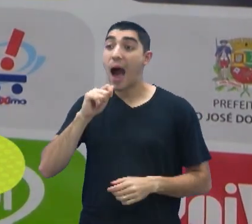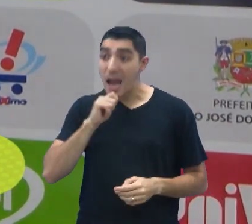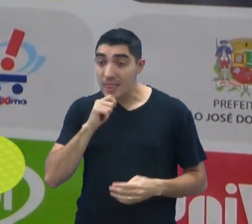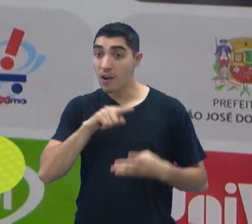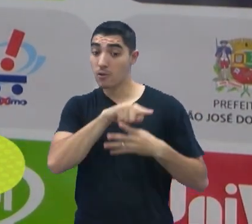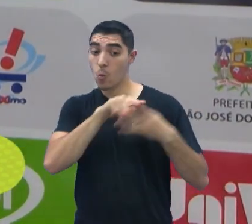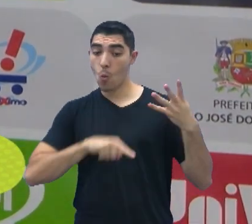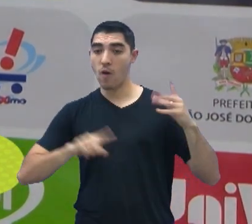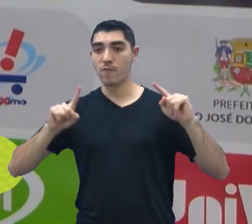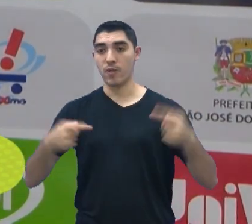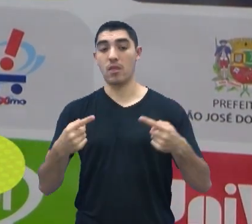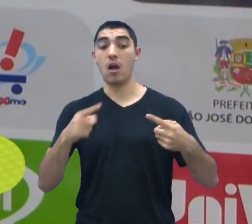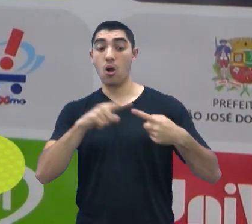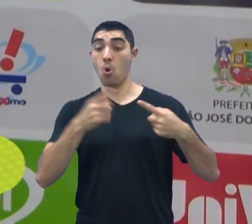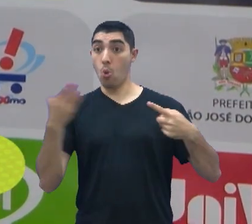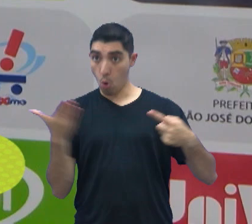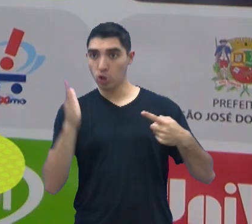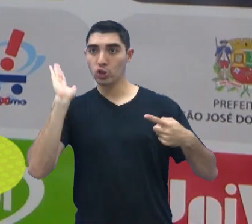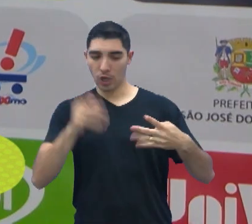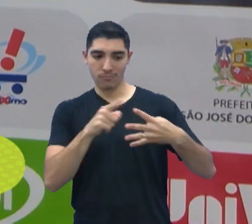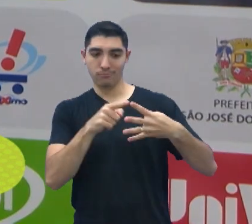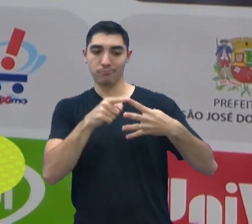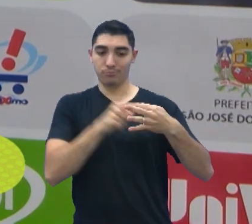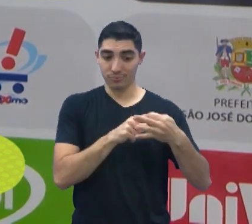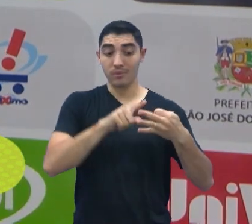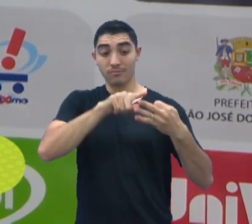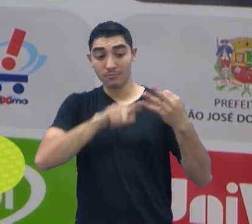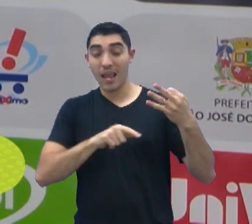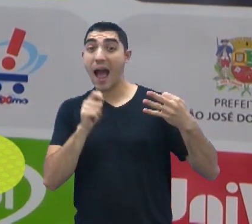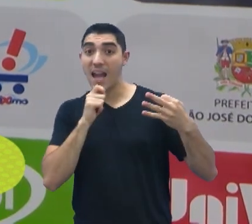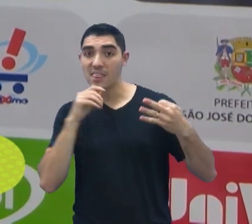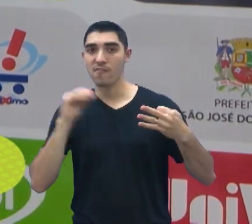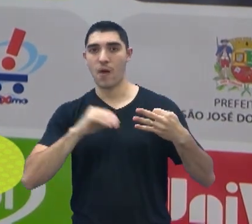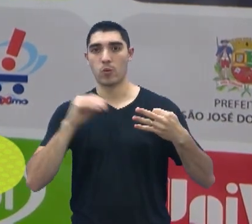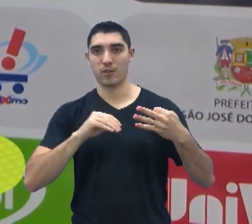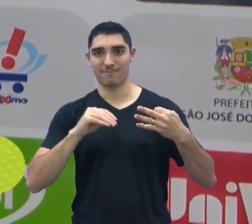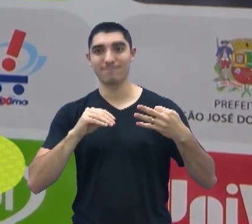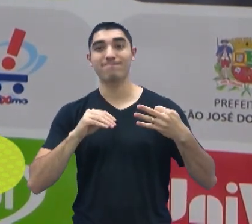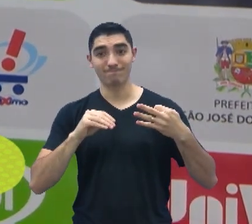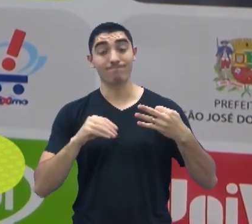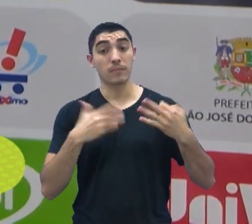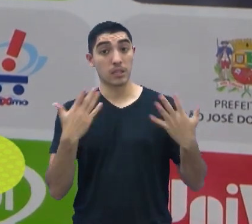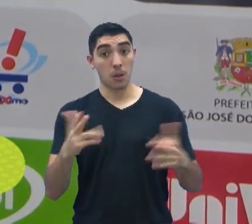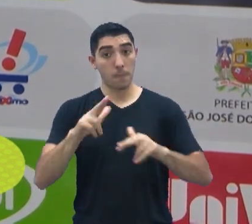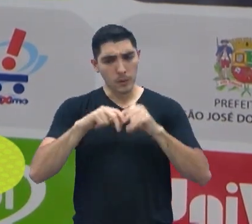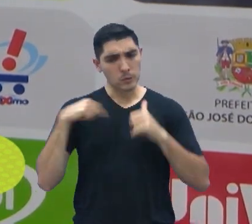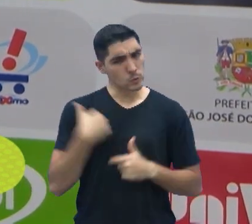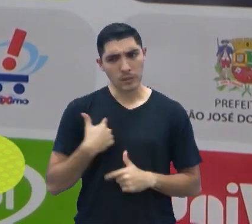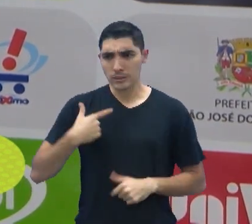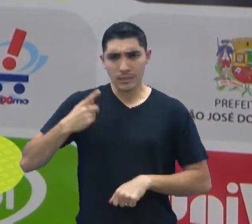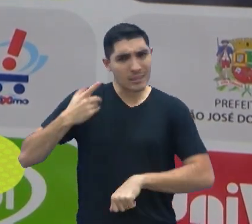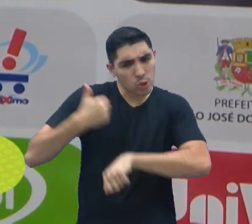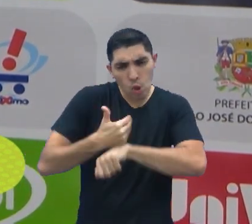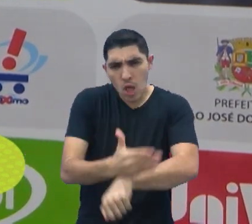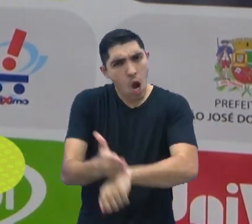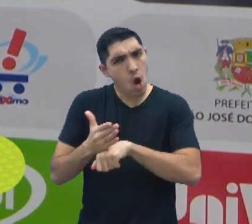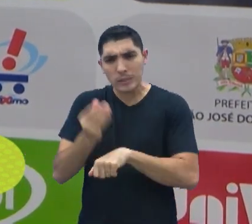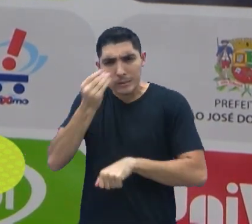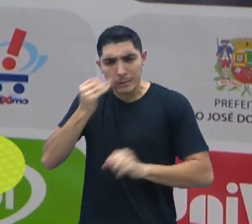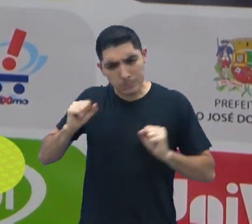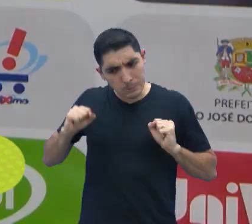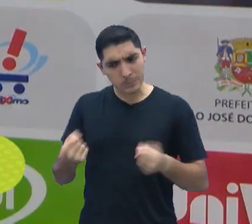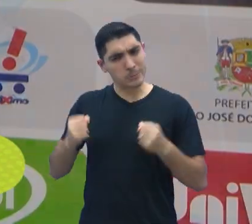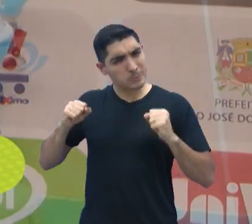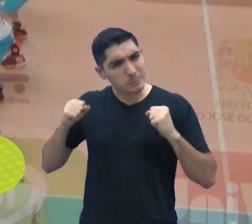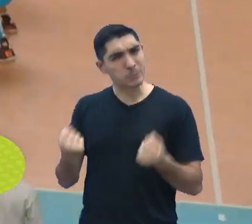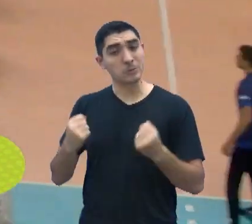as próximas 3. Então a gente tem que pensar que é uma final e a gente tem que entregar tudo, se doar o tempo inteiro na quadra e todos os jogos a